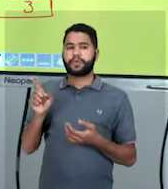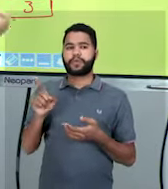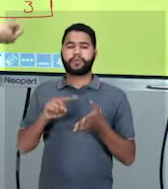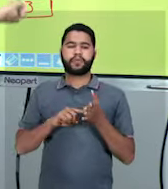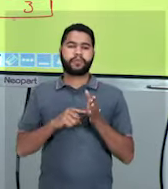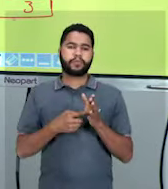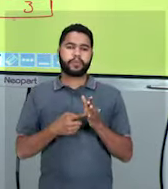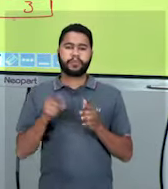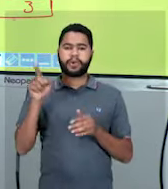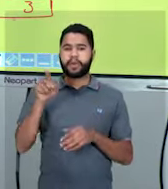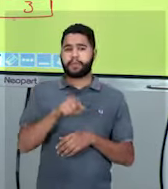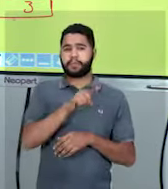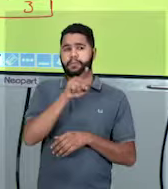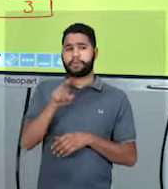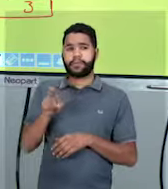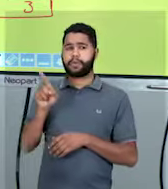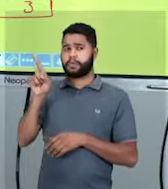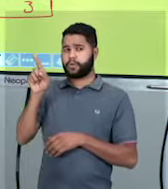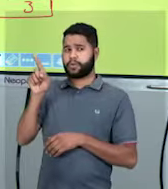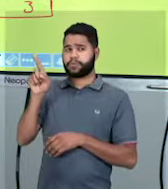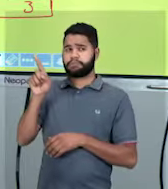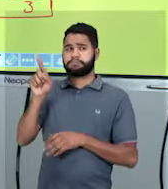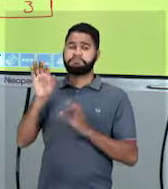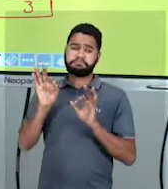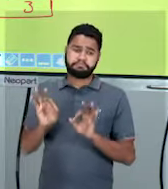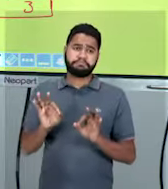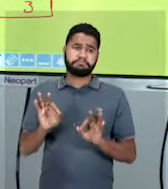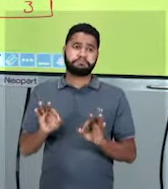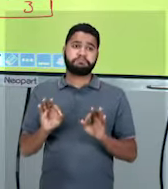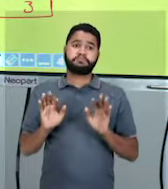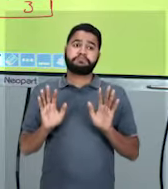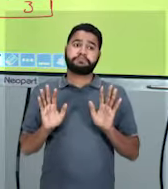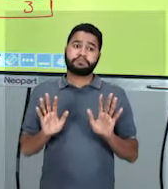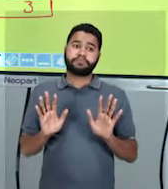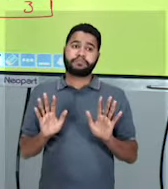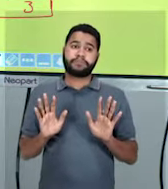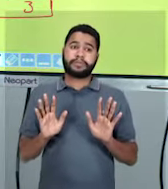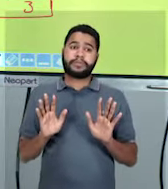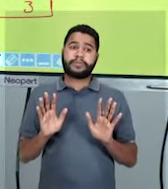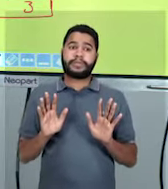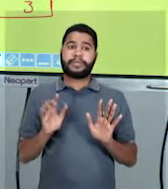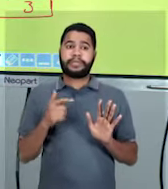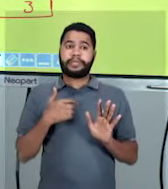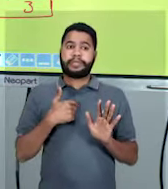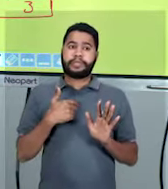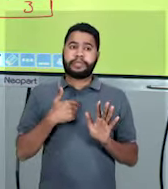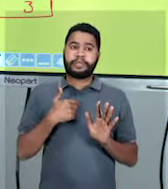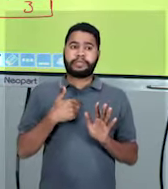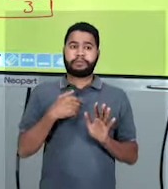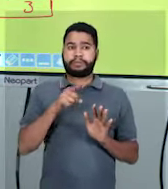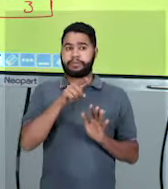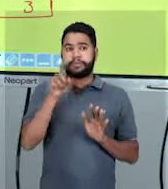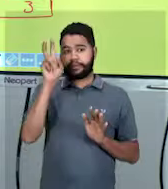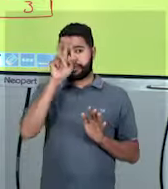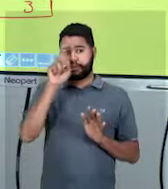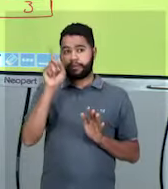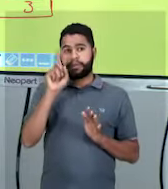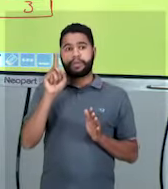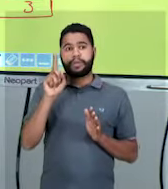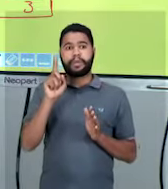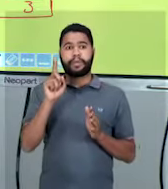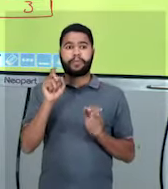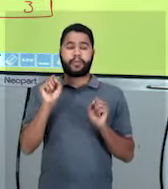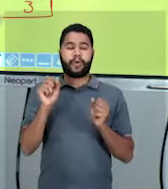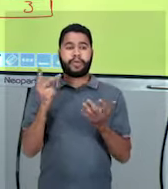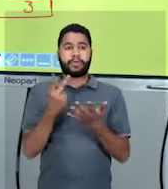multiplicar cruzado, eu posso simplesmente fazer isso. Dá certo? Dá. Só que o meu medo é que você não se lembre disso e erre o